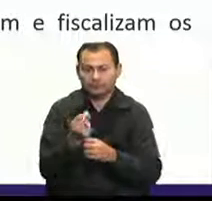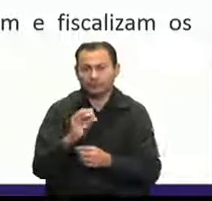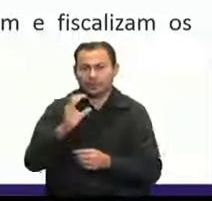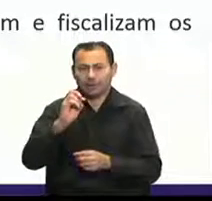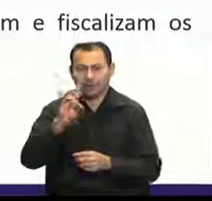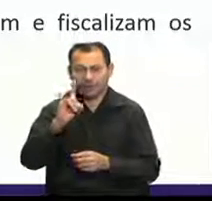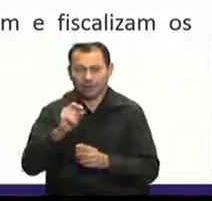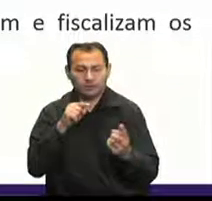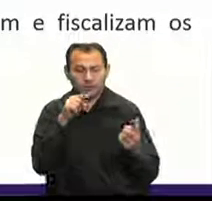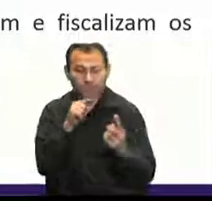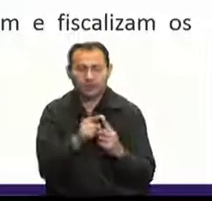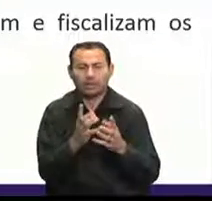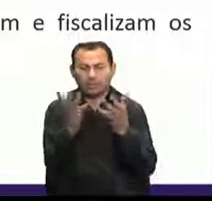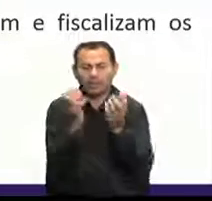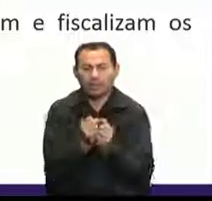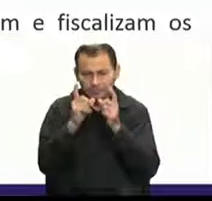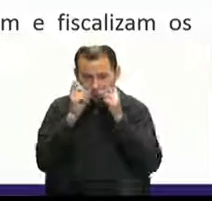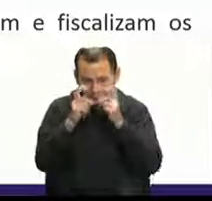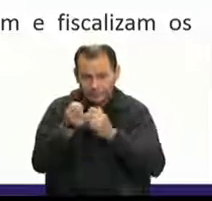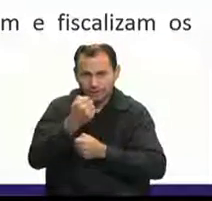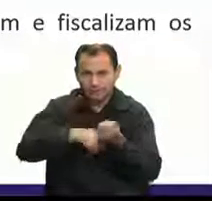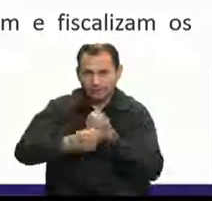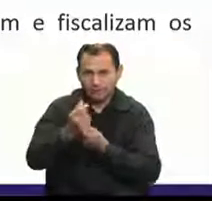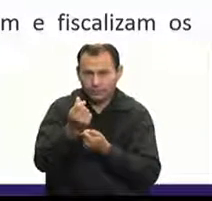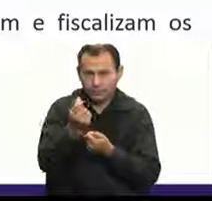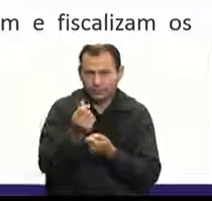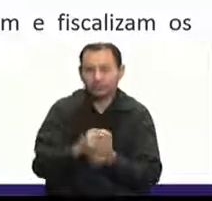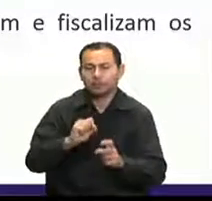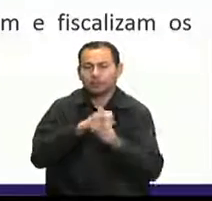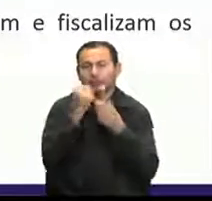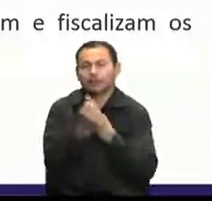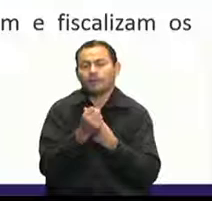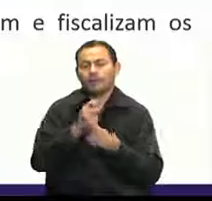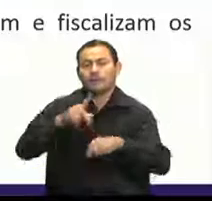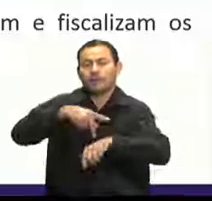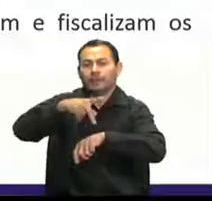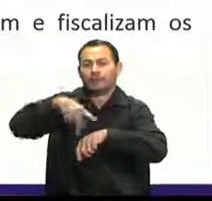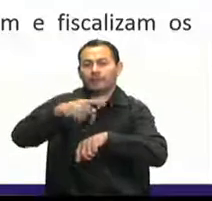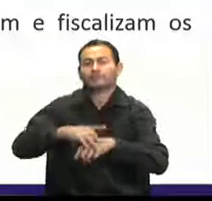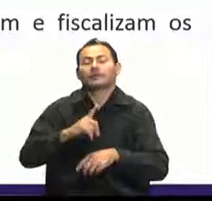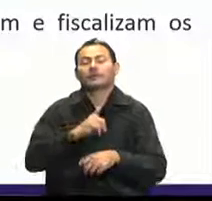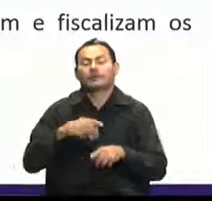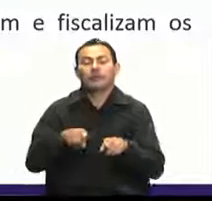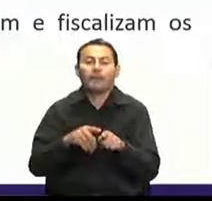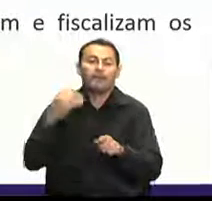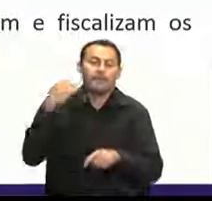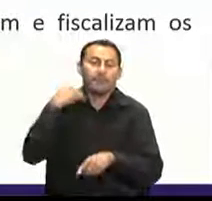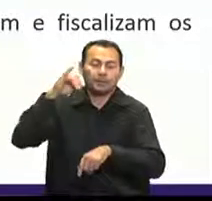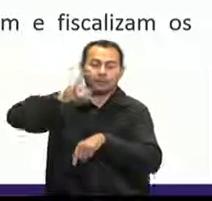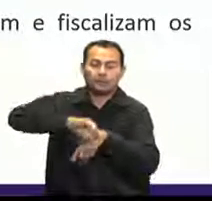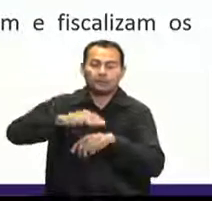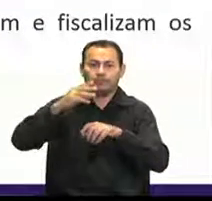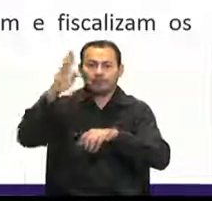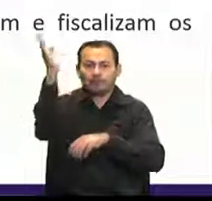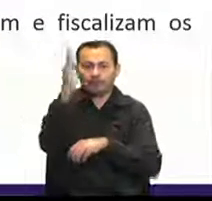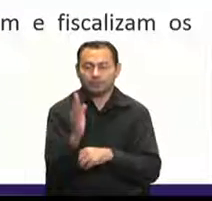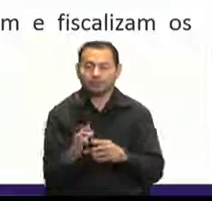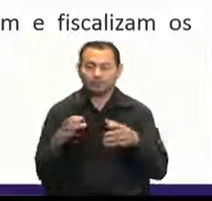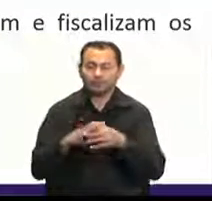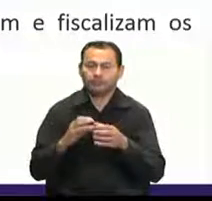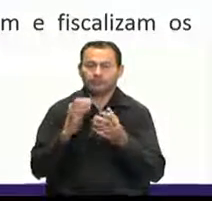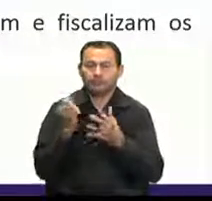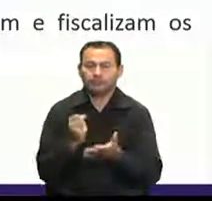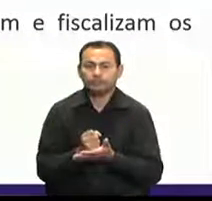crédito objetivando atender os interesses econômicos e sociais do país temos o banco central do brasil que é um órgão em